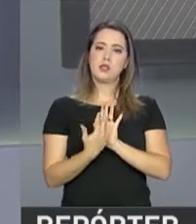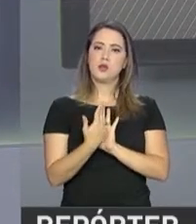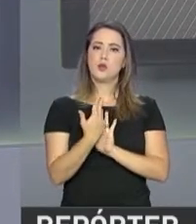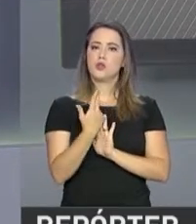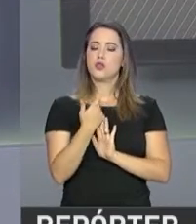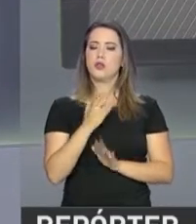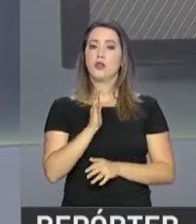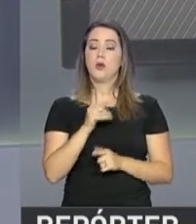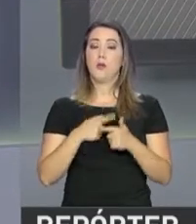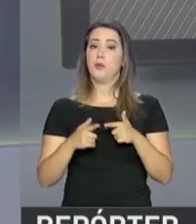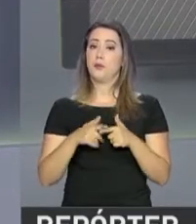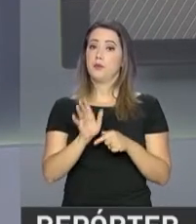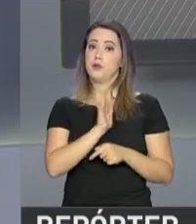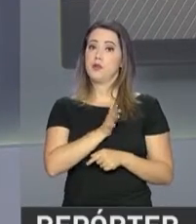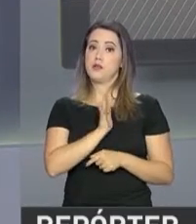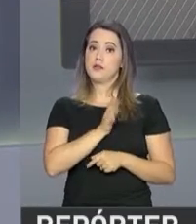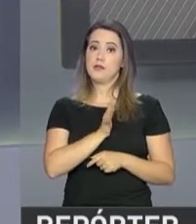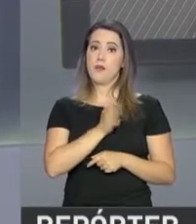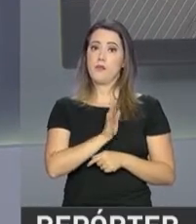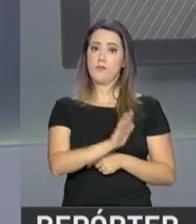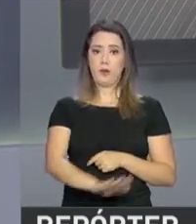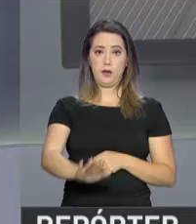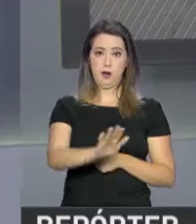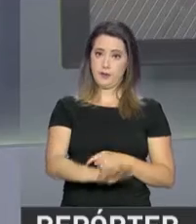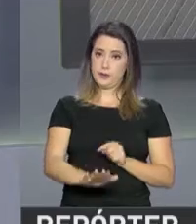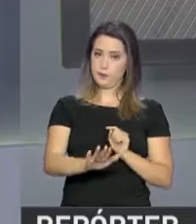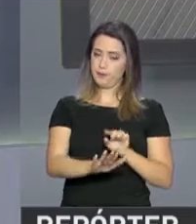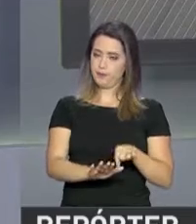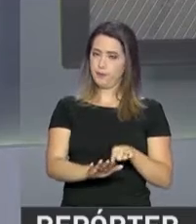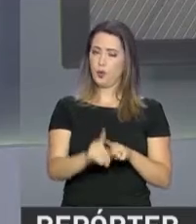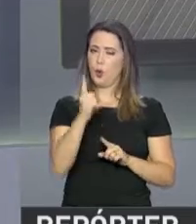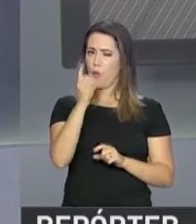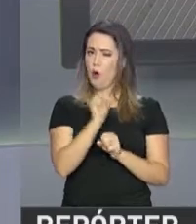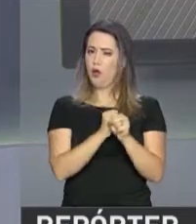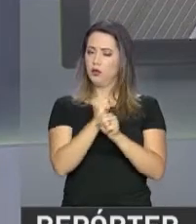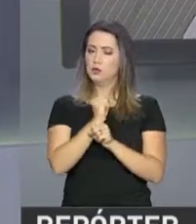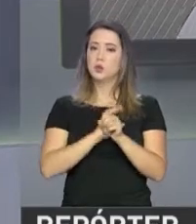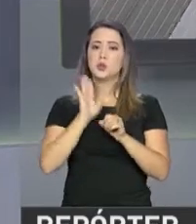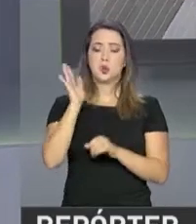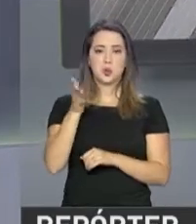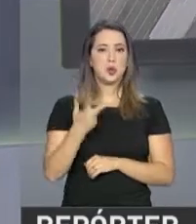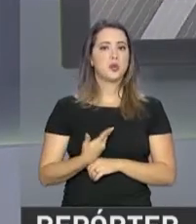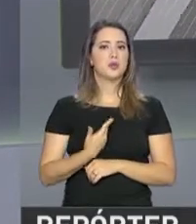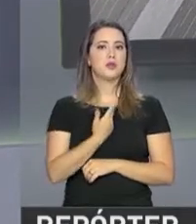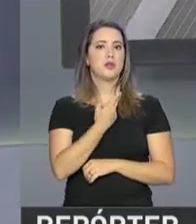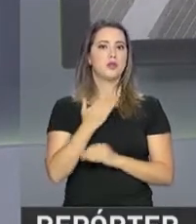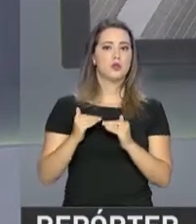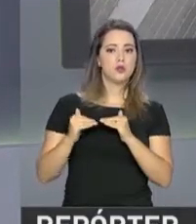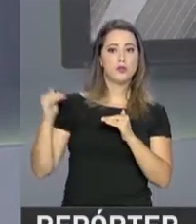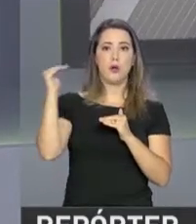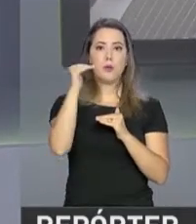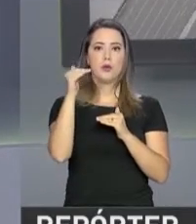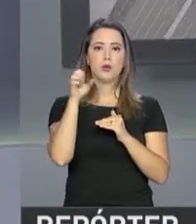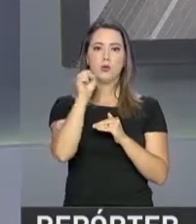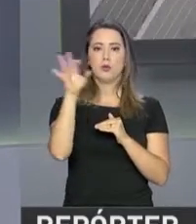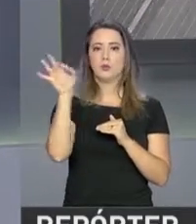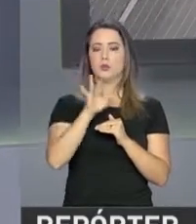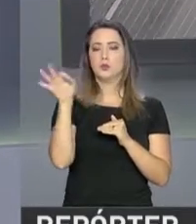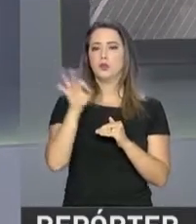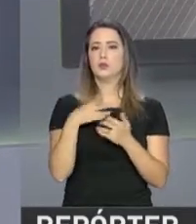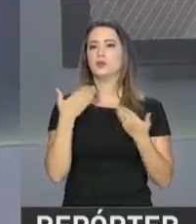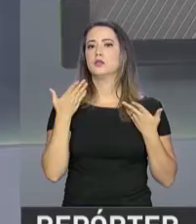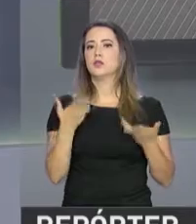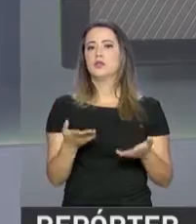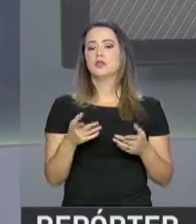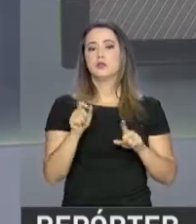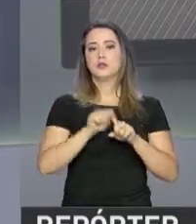problemas no coração segundo o ministério da saúde em um ano o número de intervenções aumentou oito por cento neste